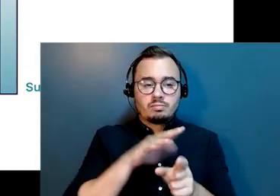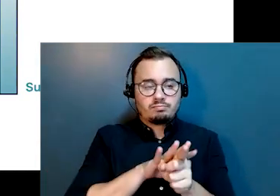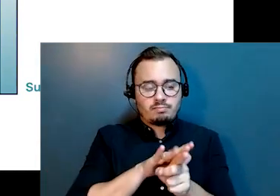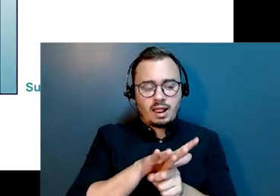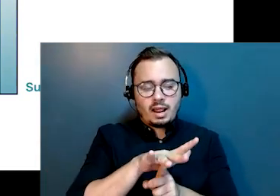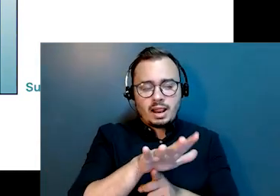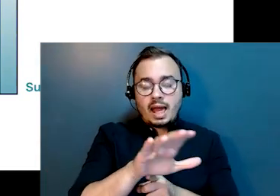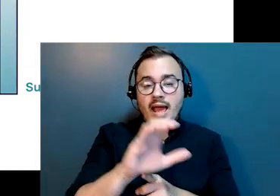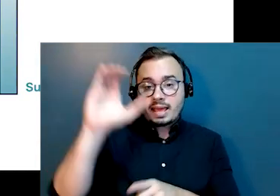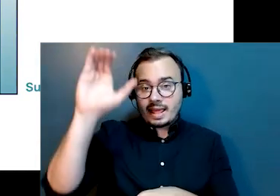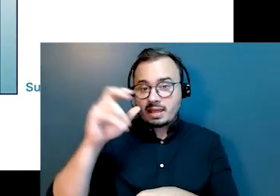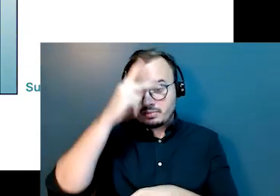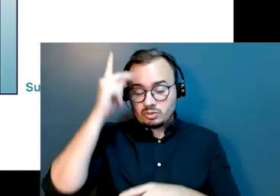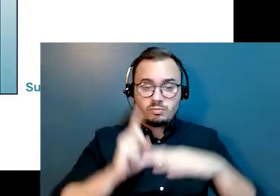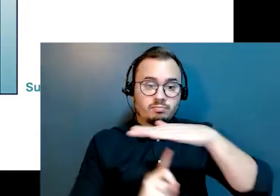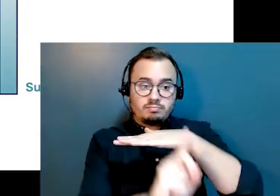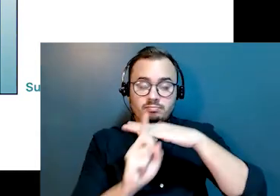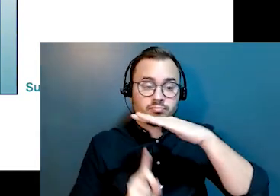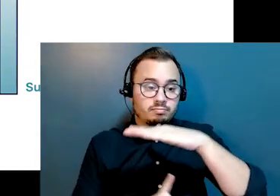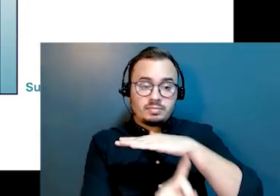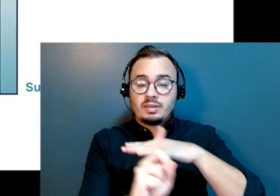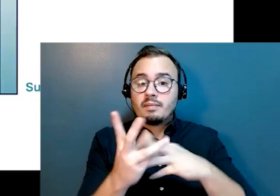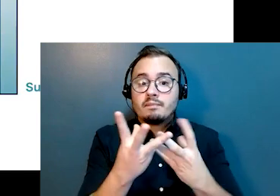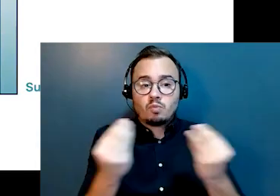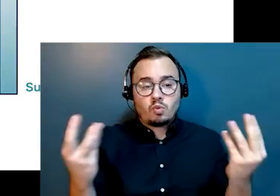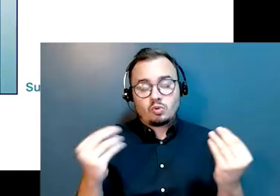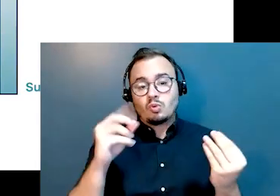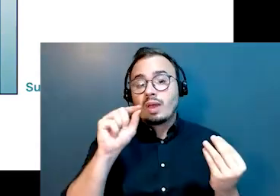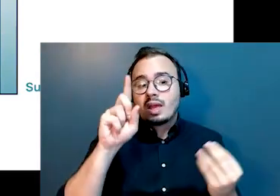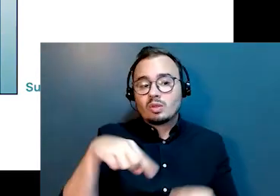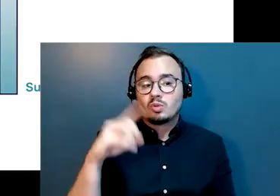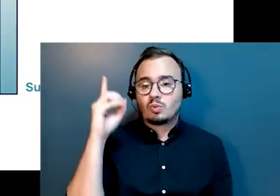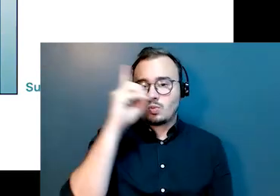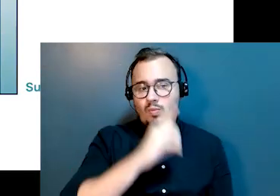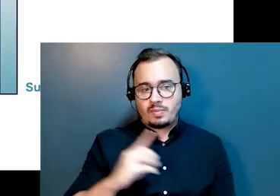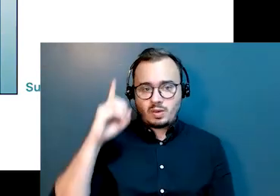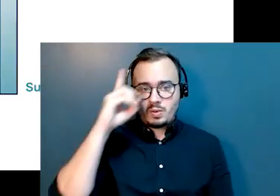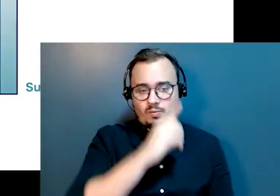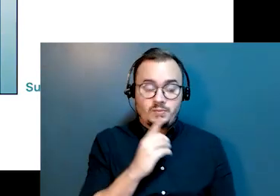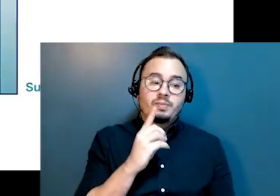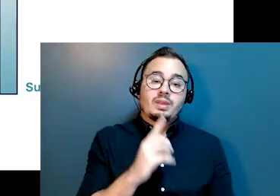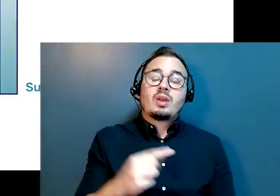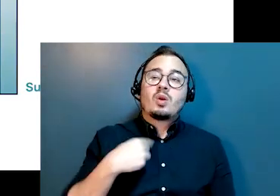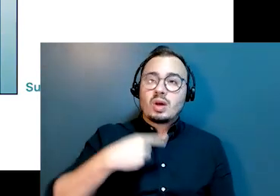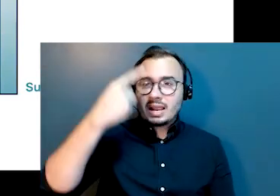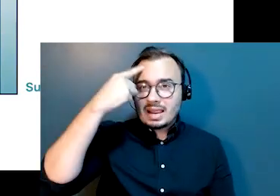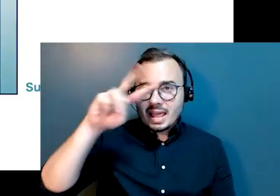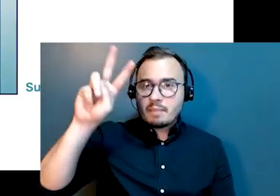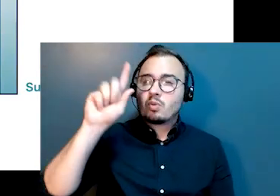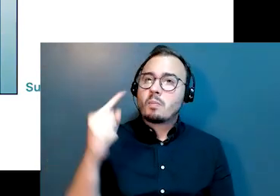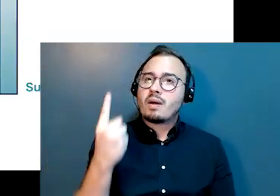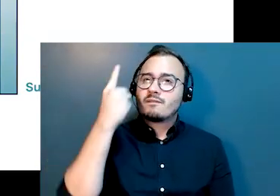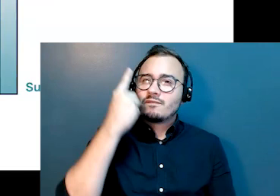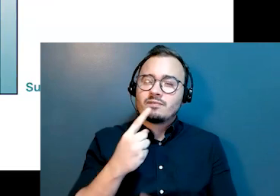lembro de uma certa vez, um certo domingo, que chegou muito cliente em uma só vez. Foram, acho que mais de